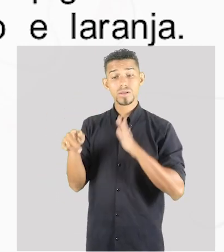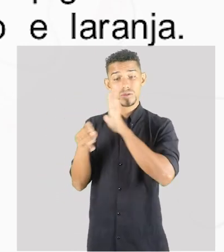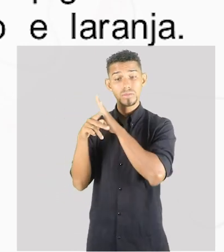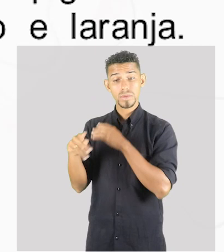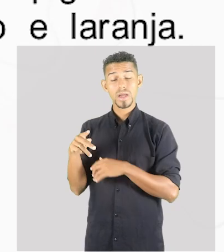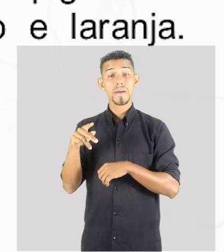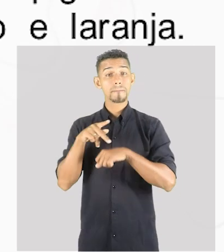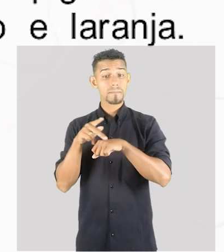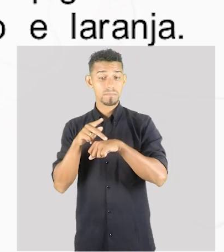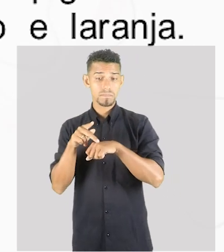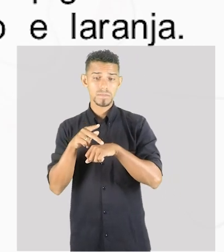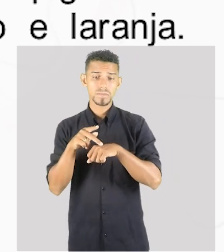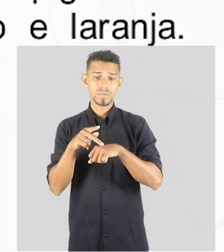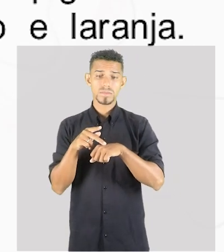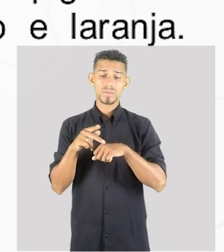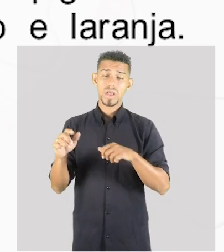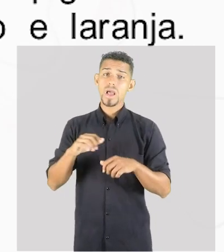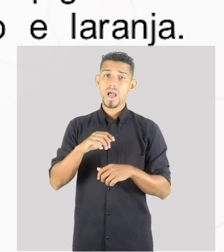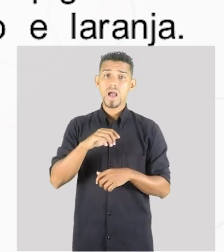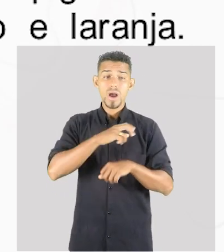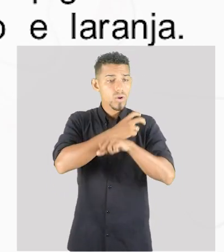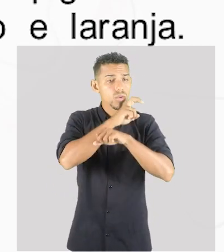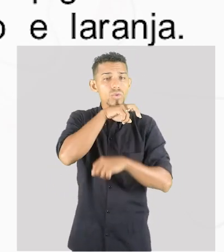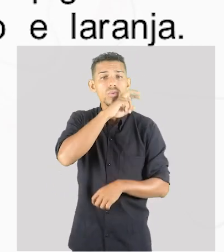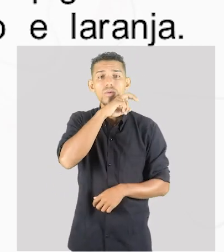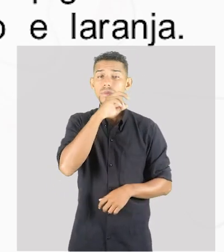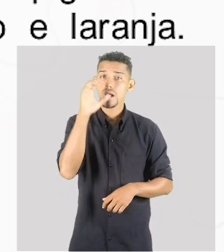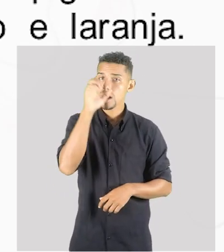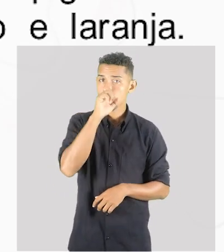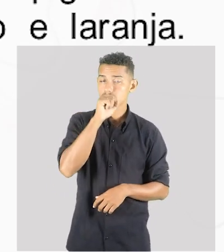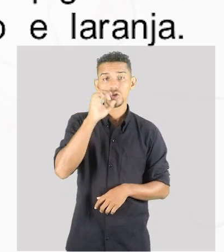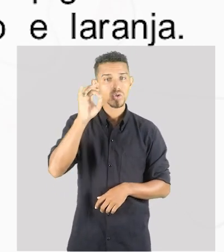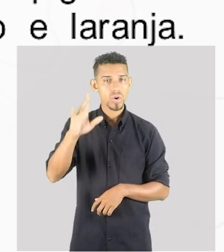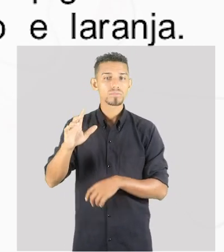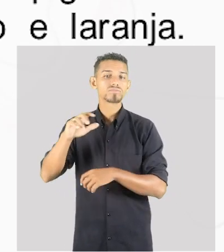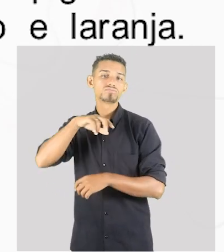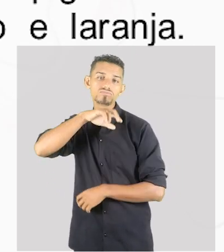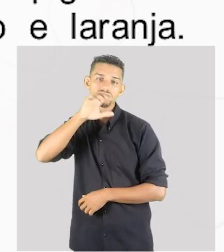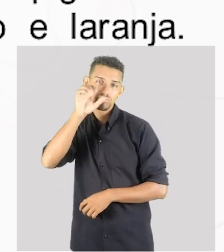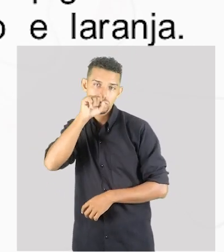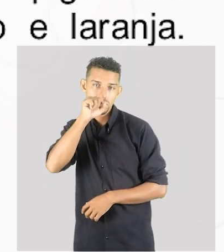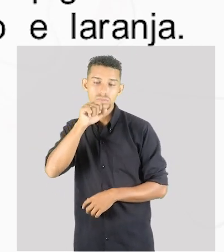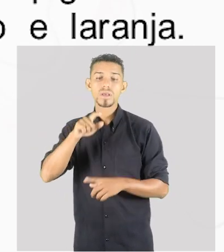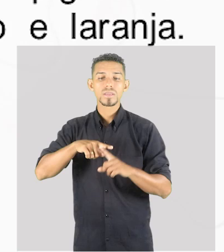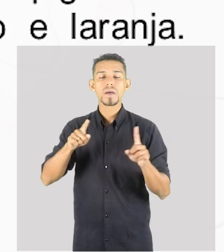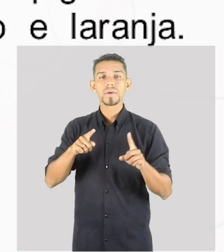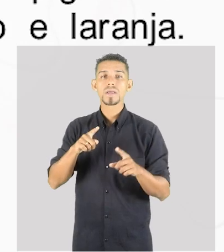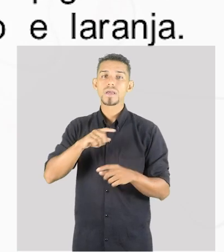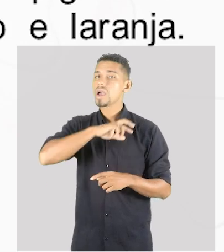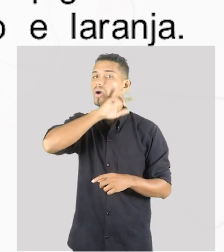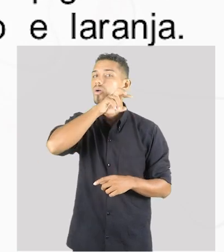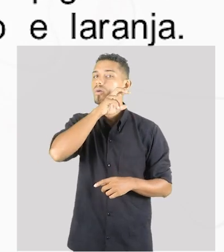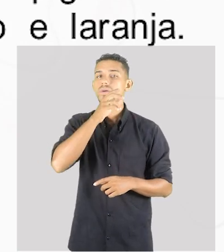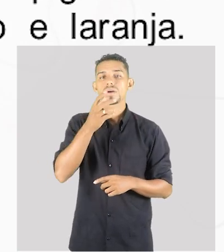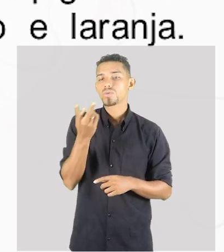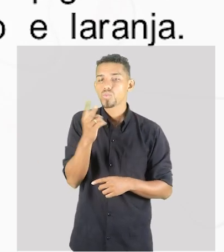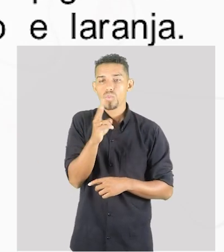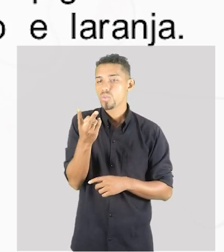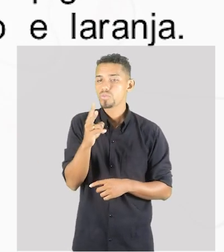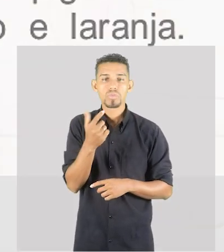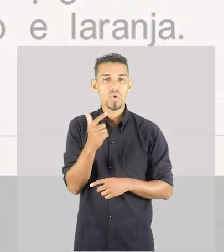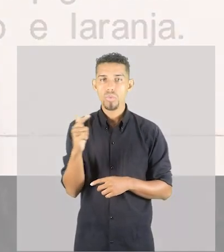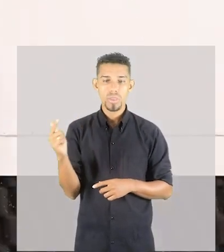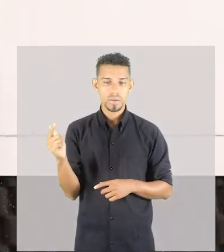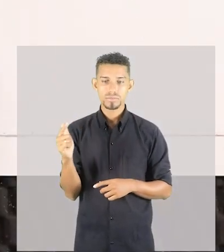preto. A cobra laranja só produz o pigmento laranja e existem ainda as cobras albinas que não produzem os dois pigmentos. Então